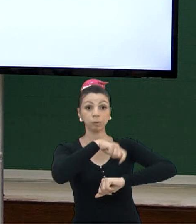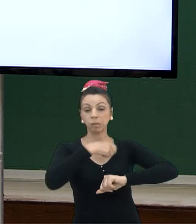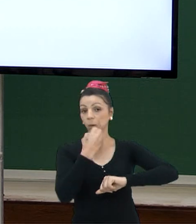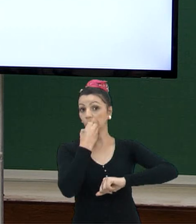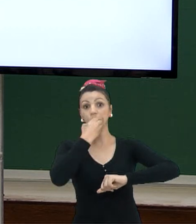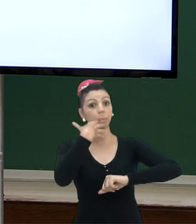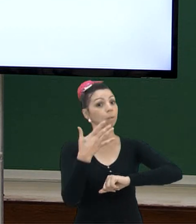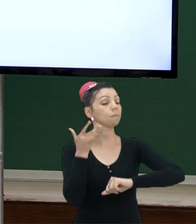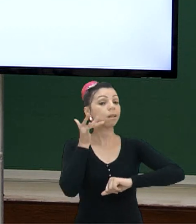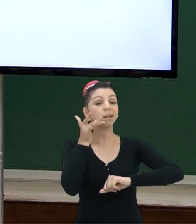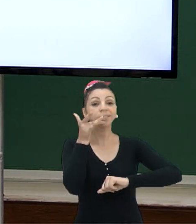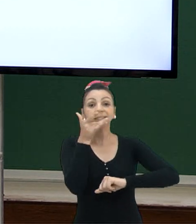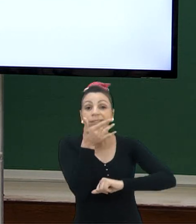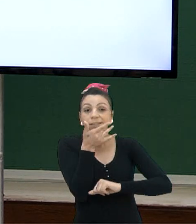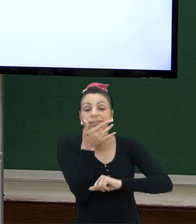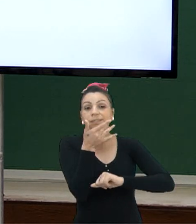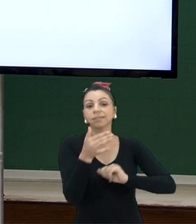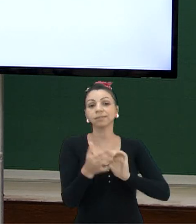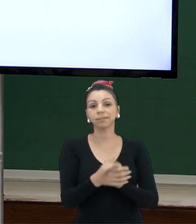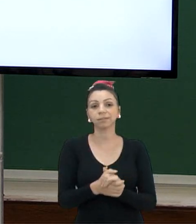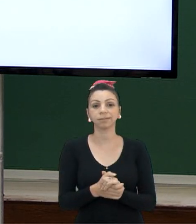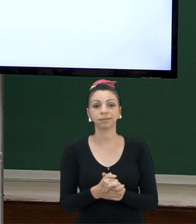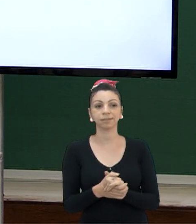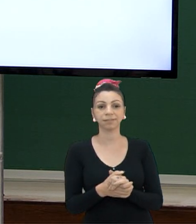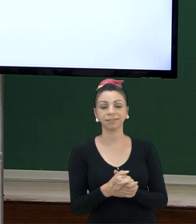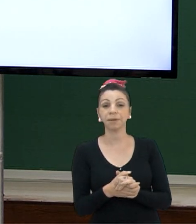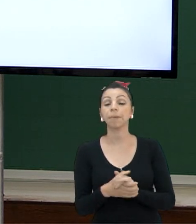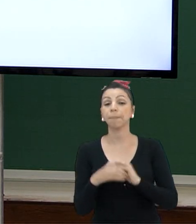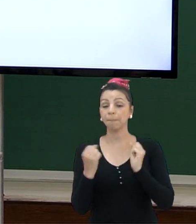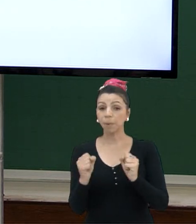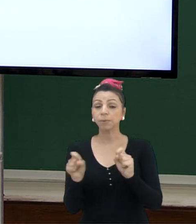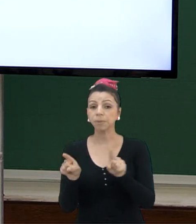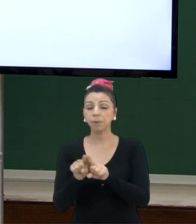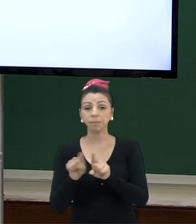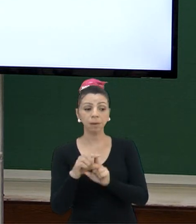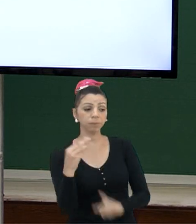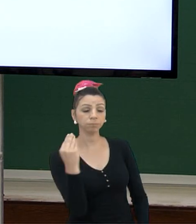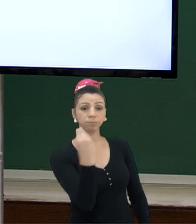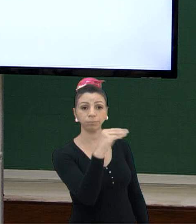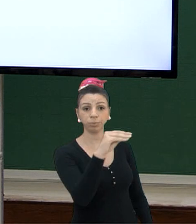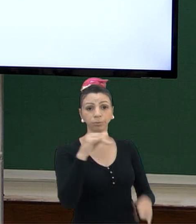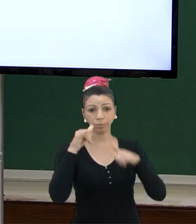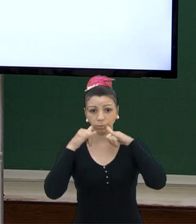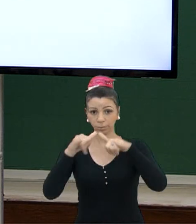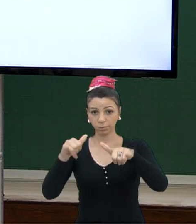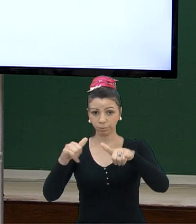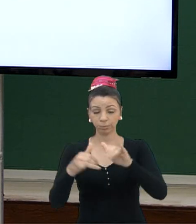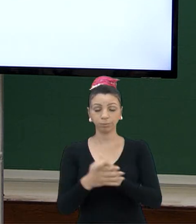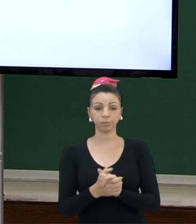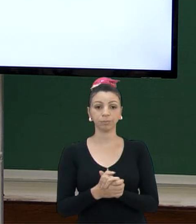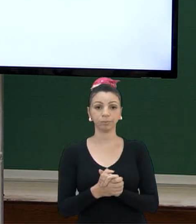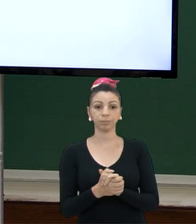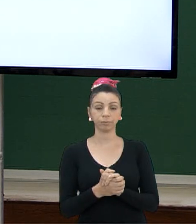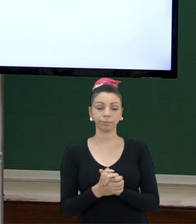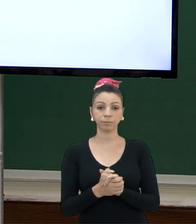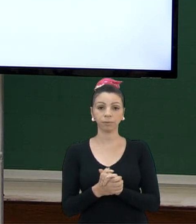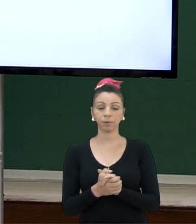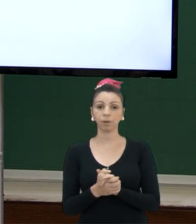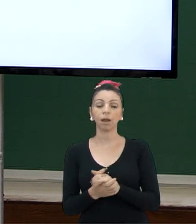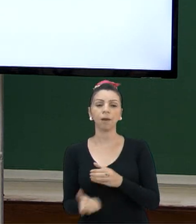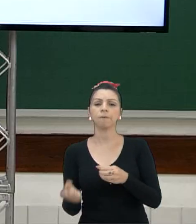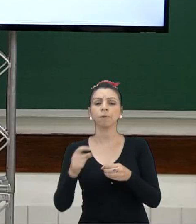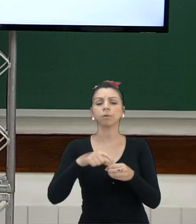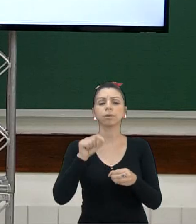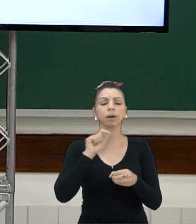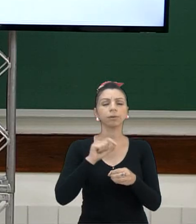Às vezes a pessoa nem tem um restaurante, mas cozinha muito bem. Também poderia ficar aqui na publicidade. Se você quiser repensar